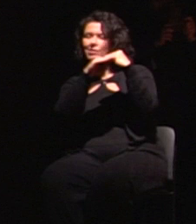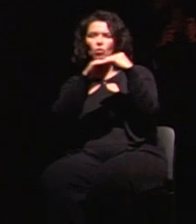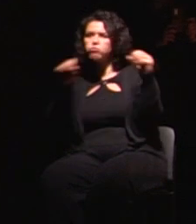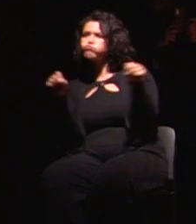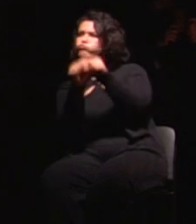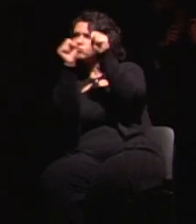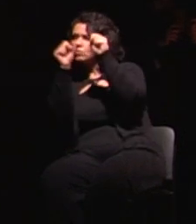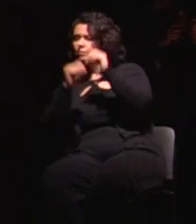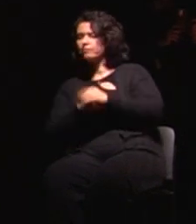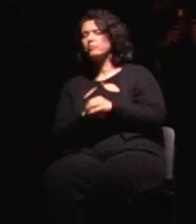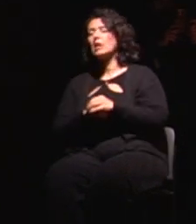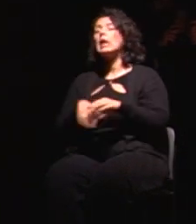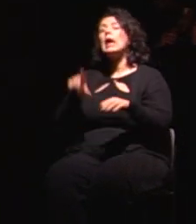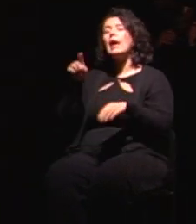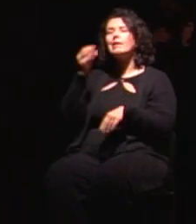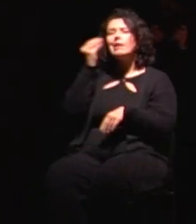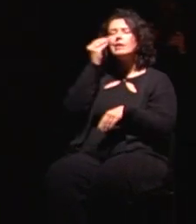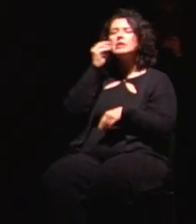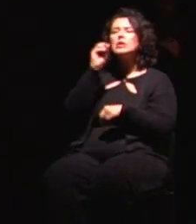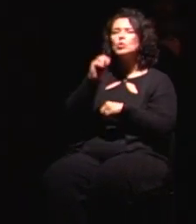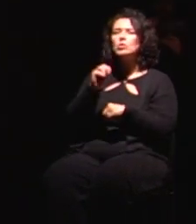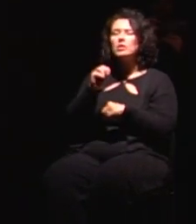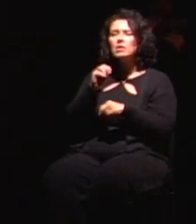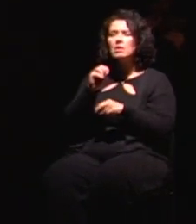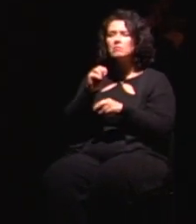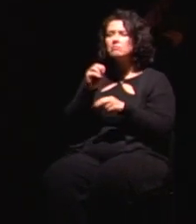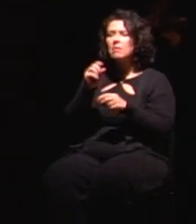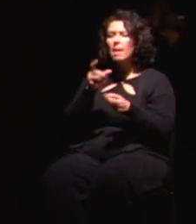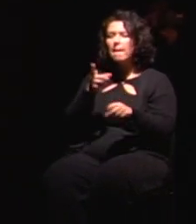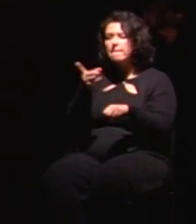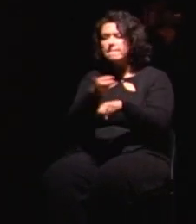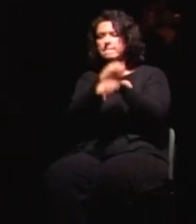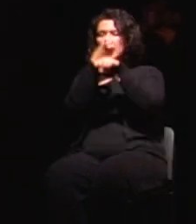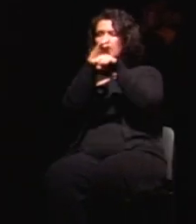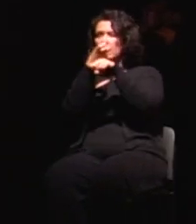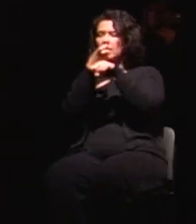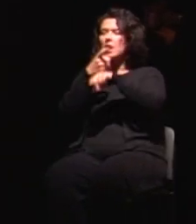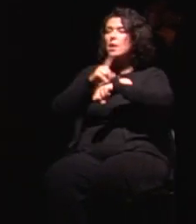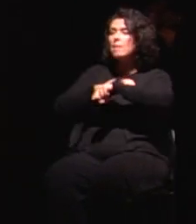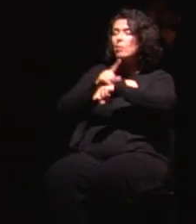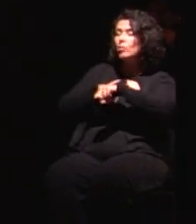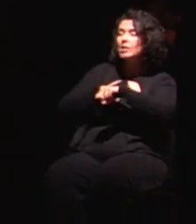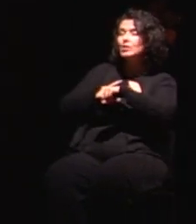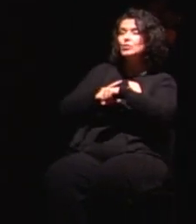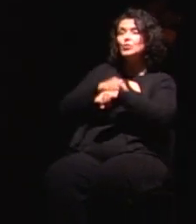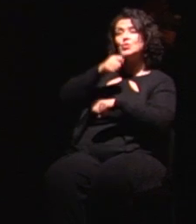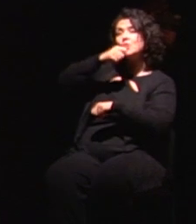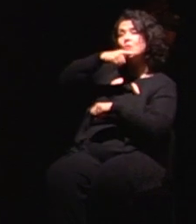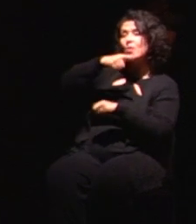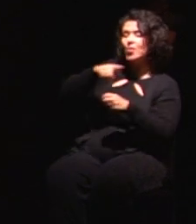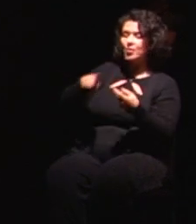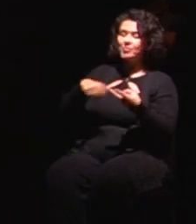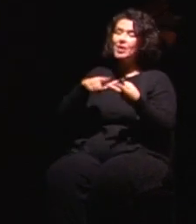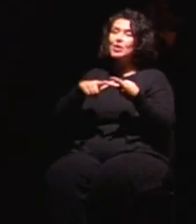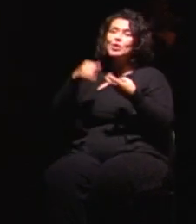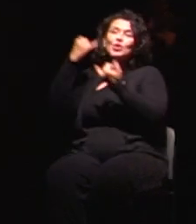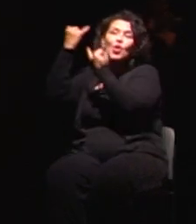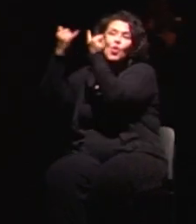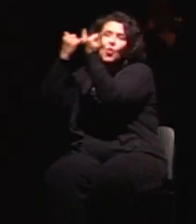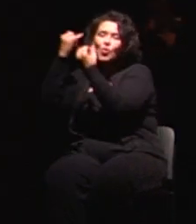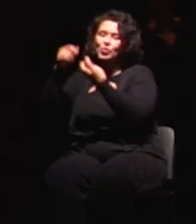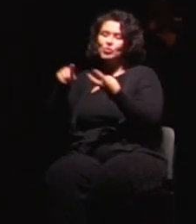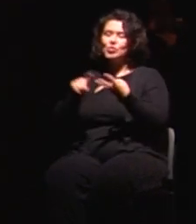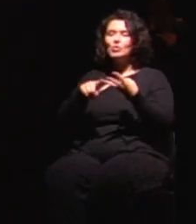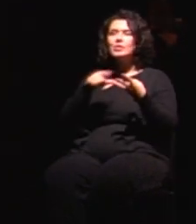começa a enxergar escapes para isso, momentos de humor, momentos de lúdico, momentos, né, onde a cidade fala, então daí